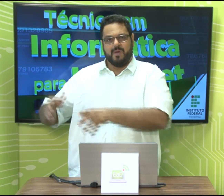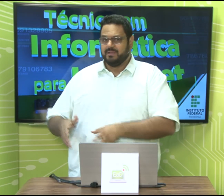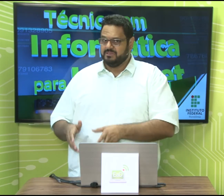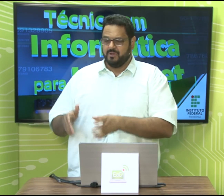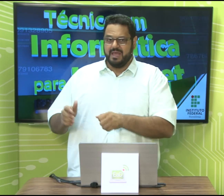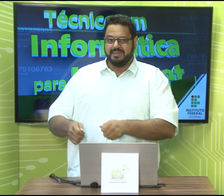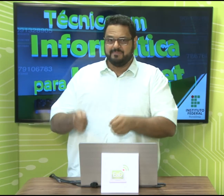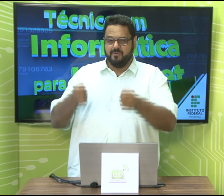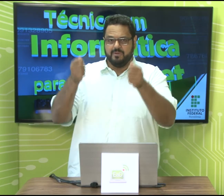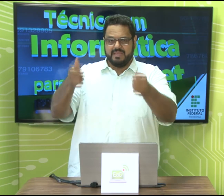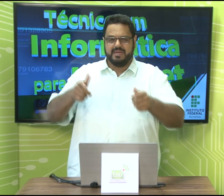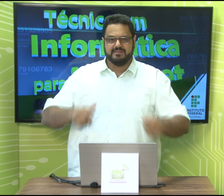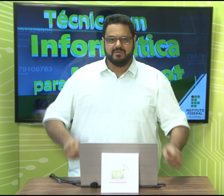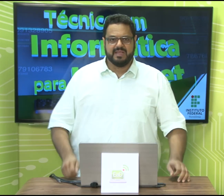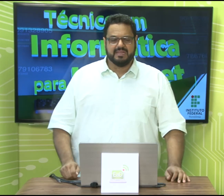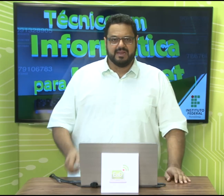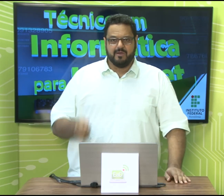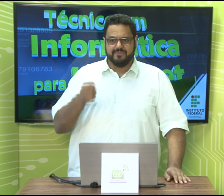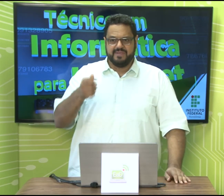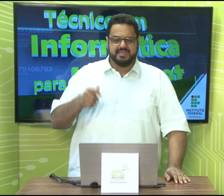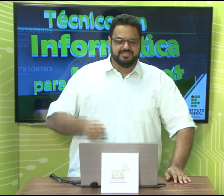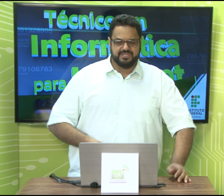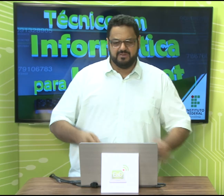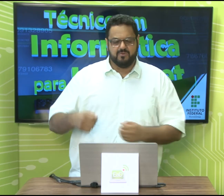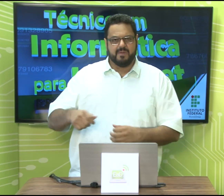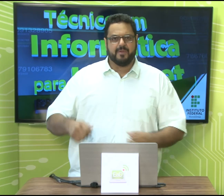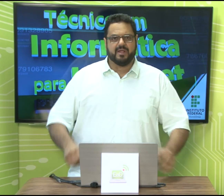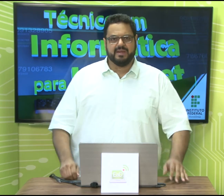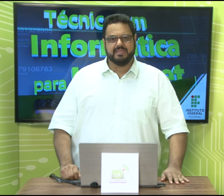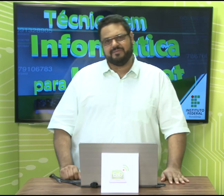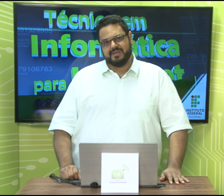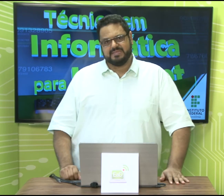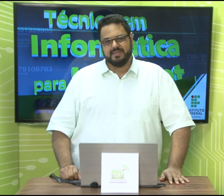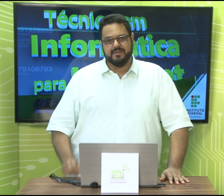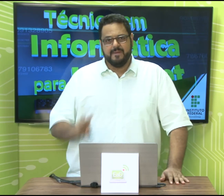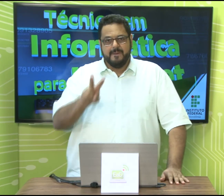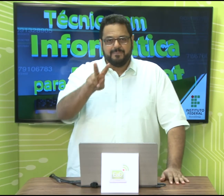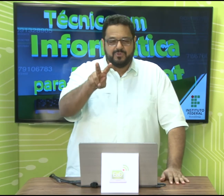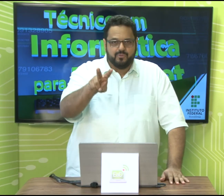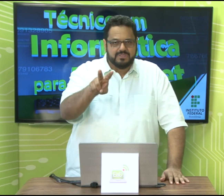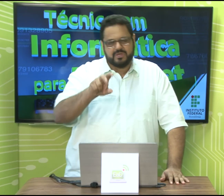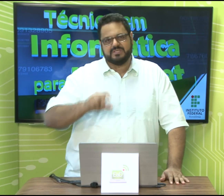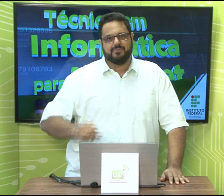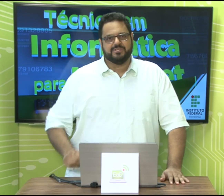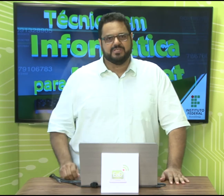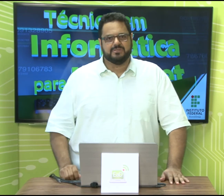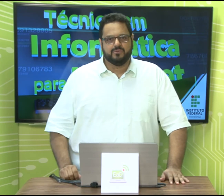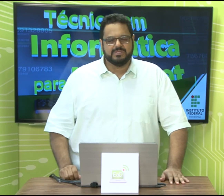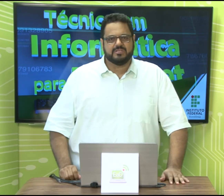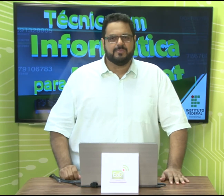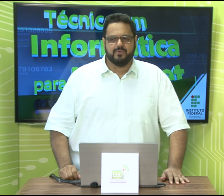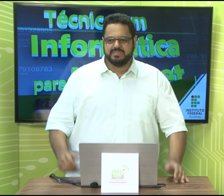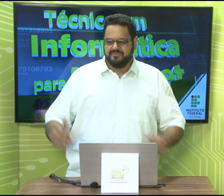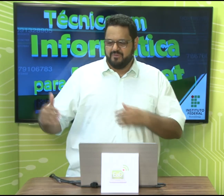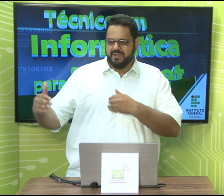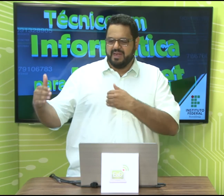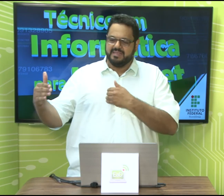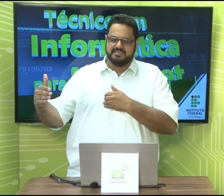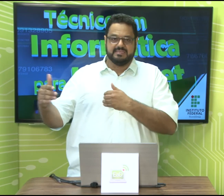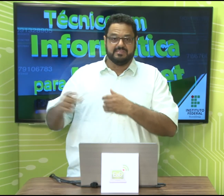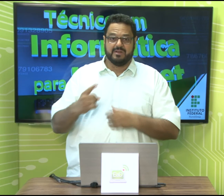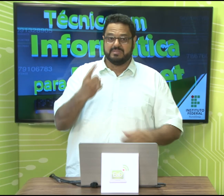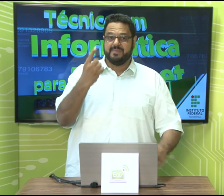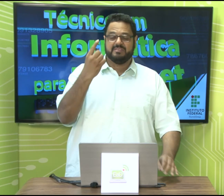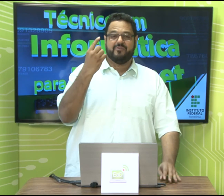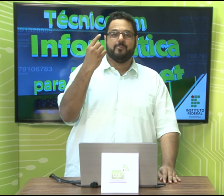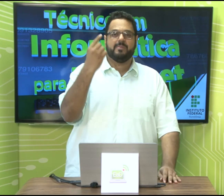de um quarto isolado, coloquei a televisão ligada lá, ó, fica assistindo com papel e caneta, faça aí. 2 horas depois, gente, 2 horas depois, ela veio com aquela lista